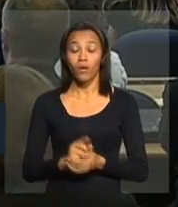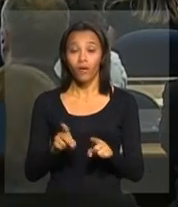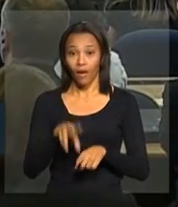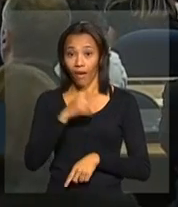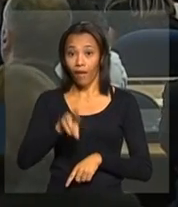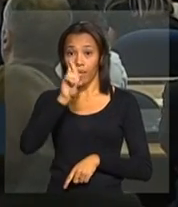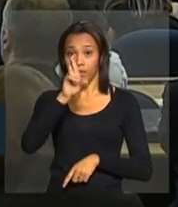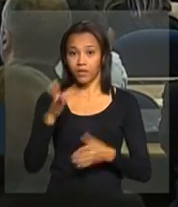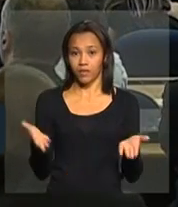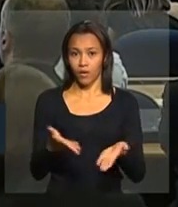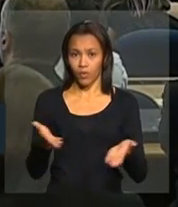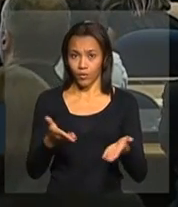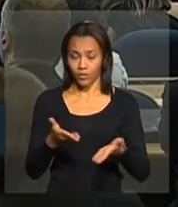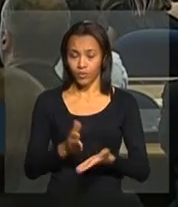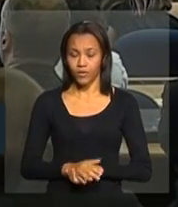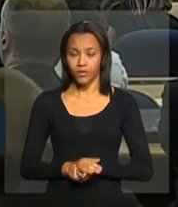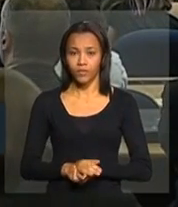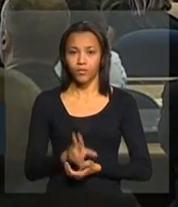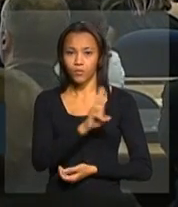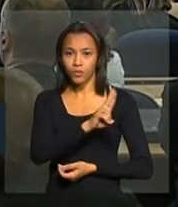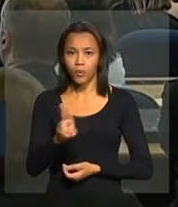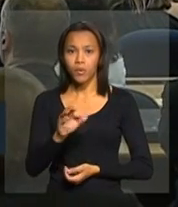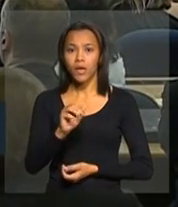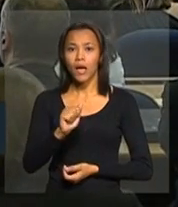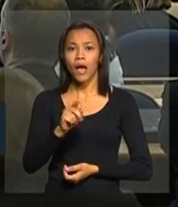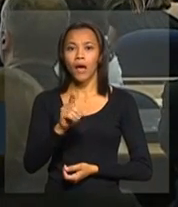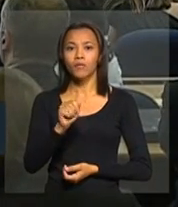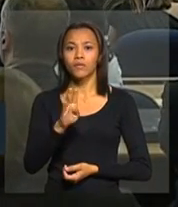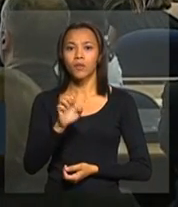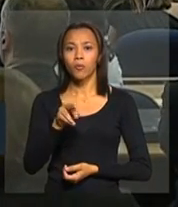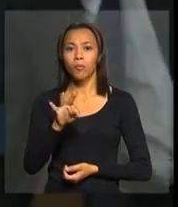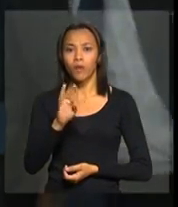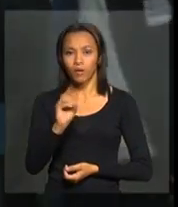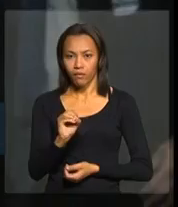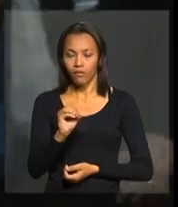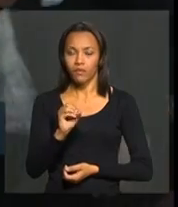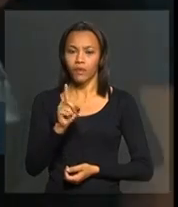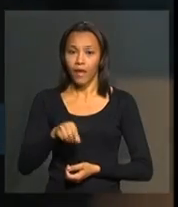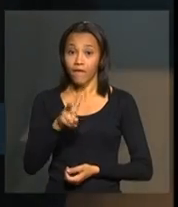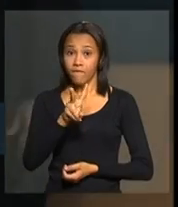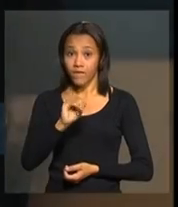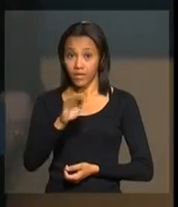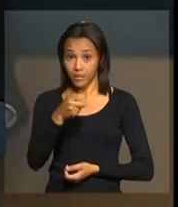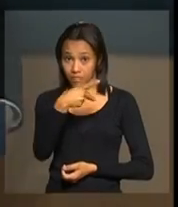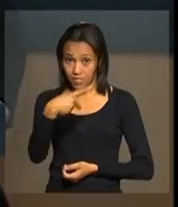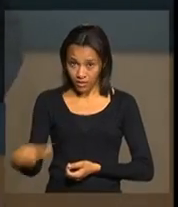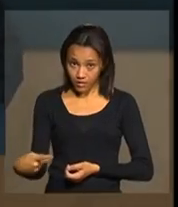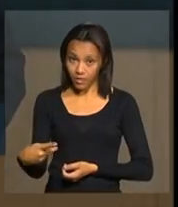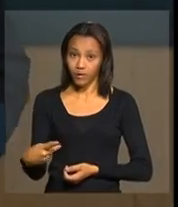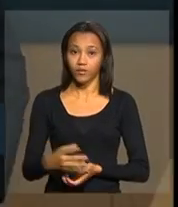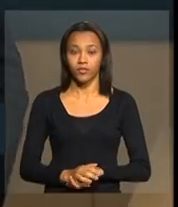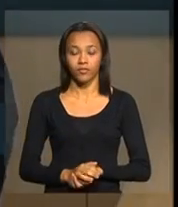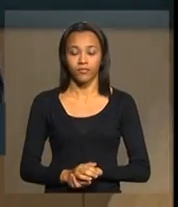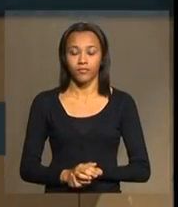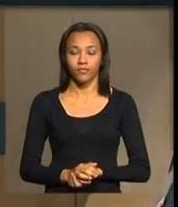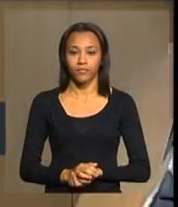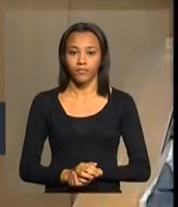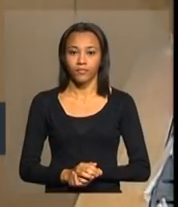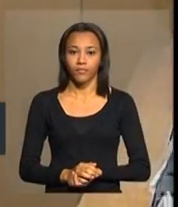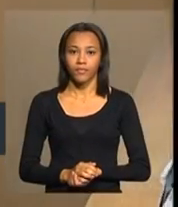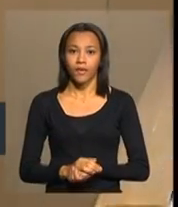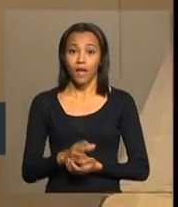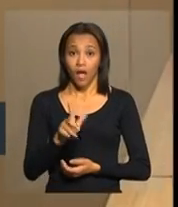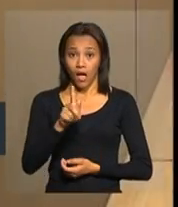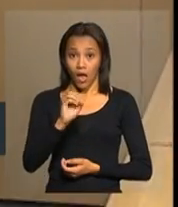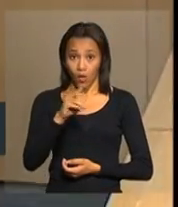representada neste ato pelo senhor Adalberto Boxan, vice-presidente técnico da companhia. A